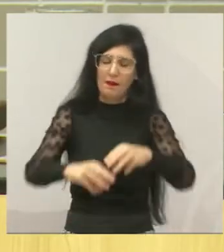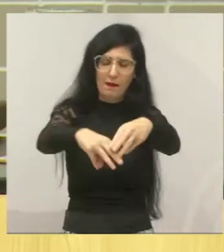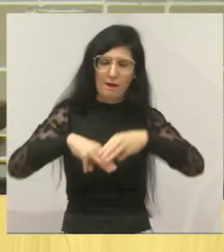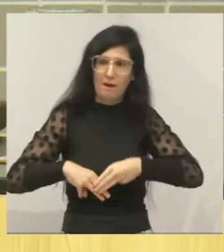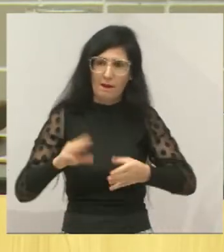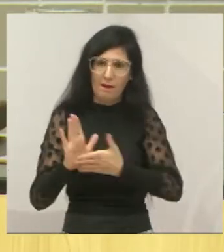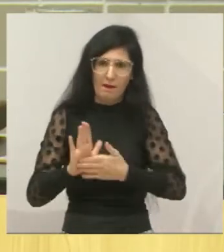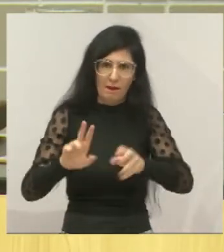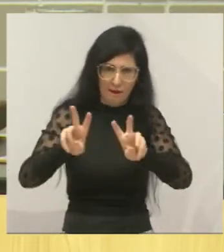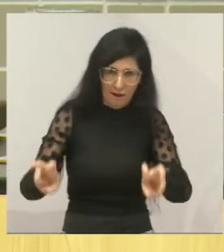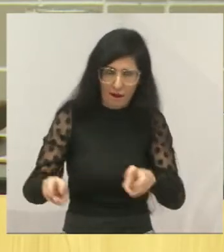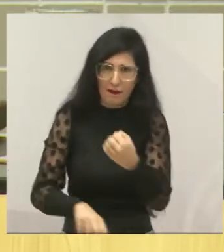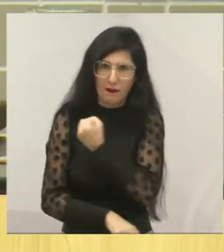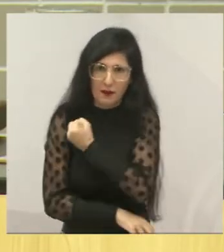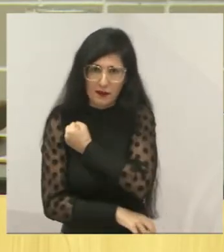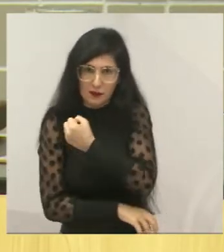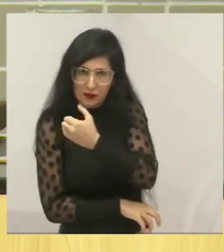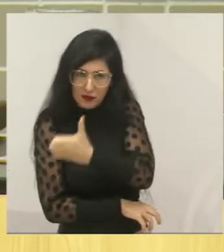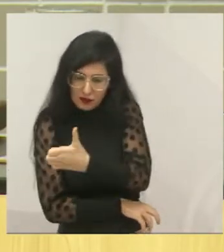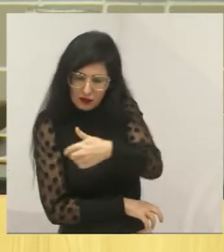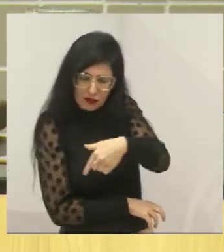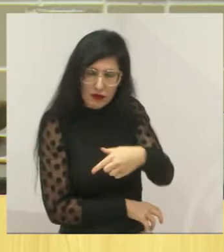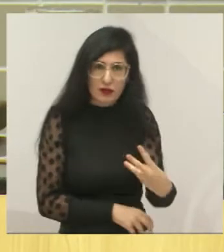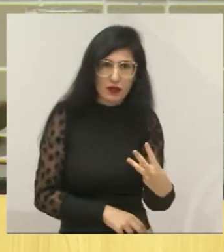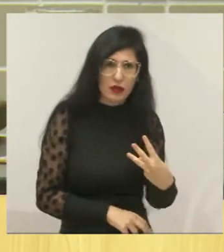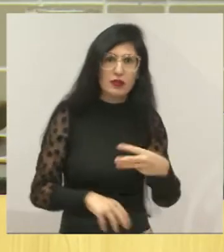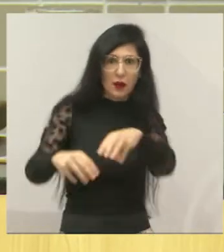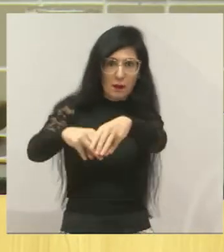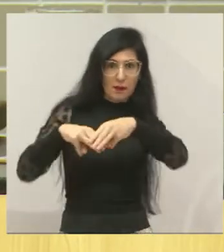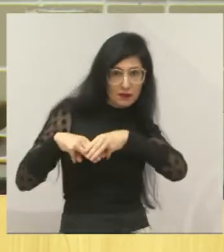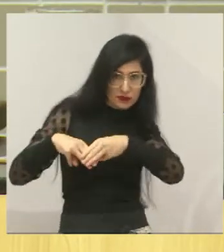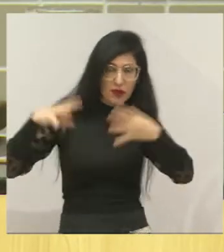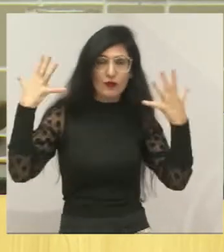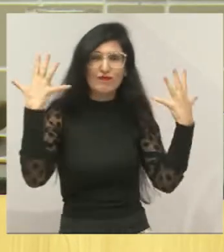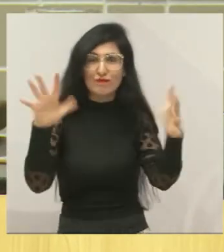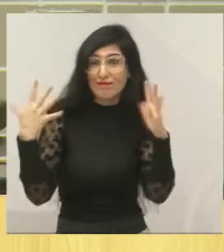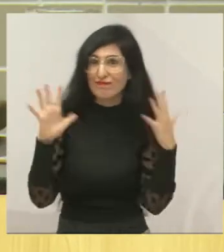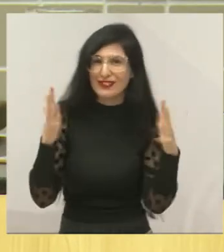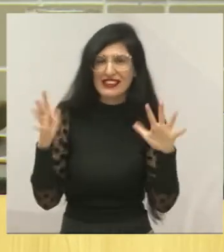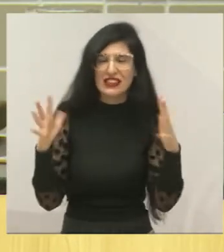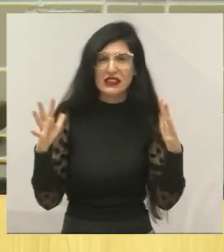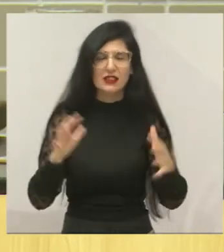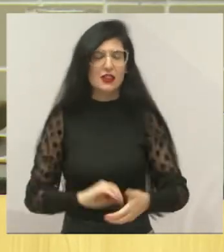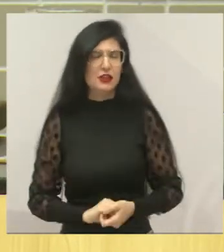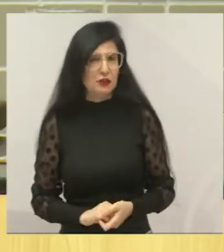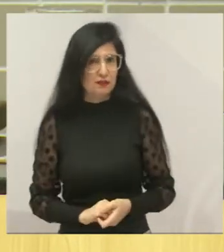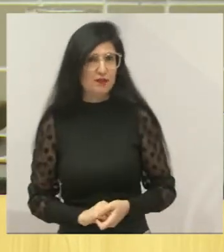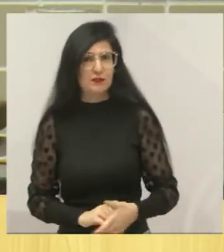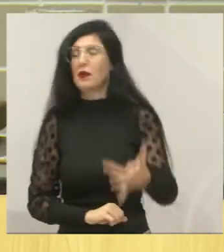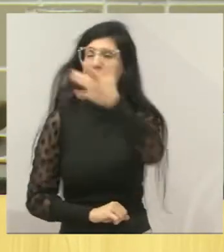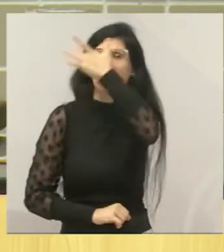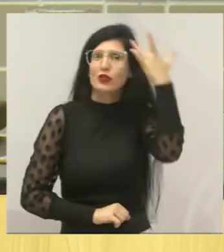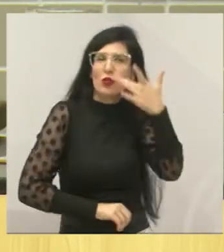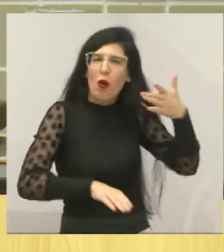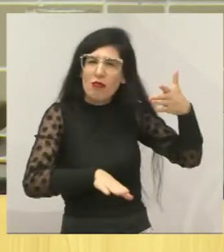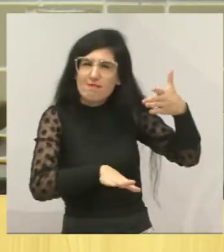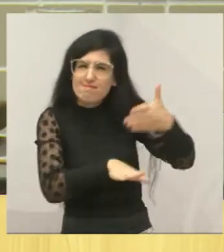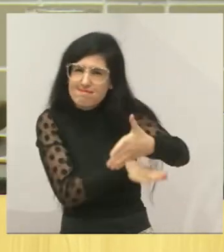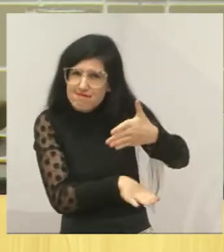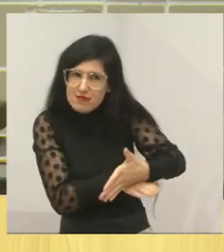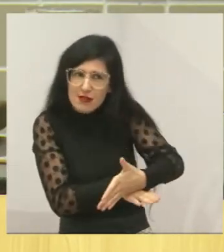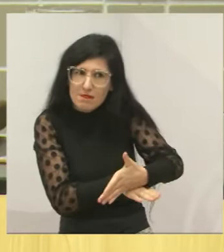Moção número 173. Moção congratulatória aos participantes da